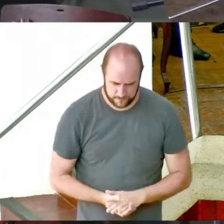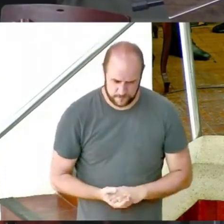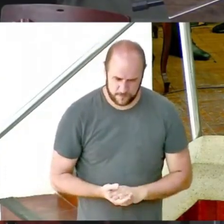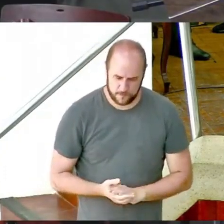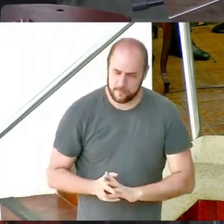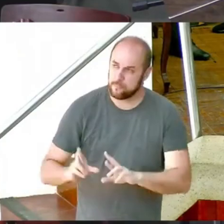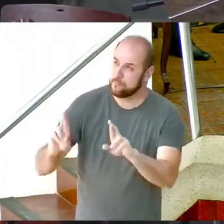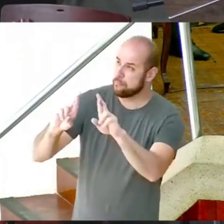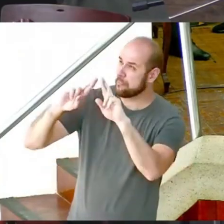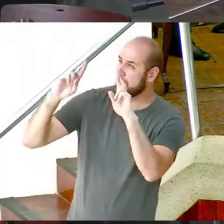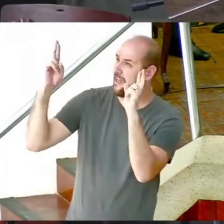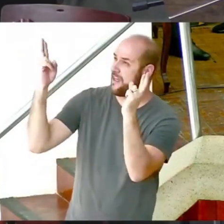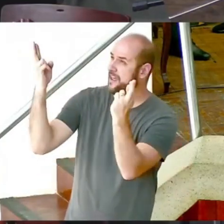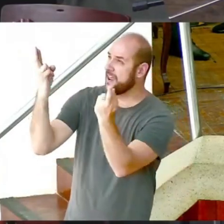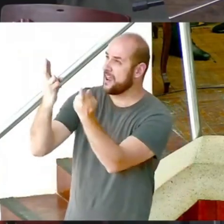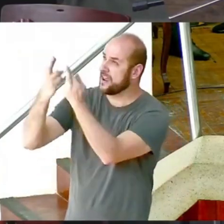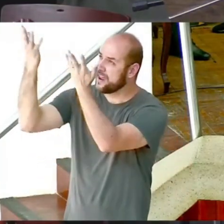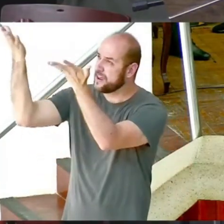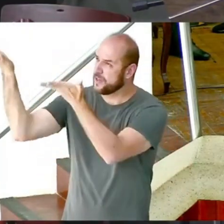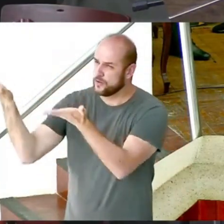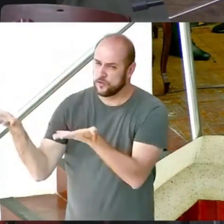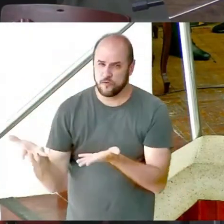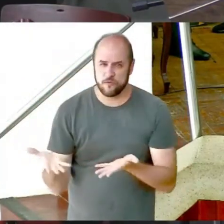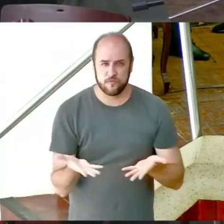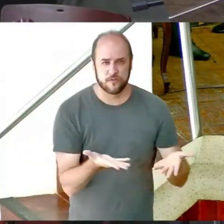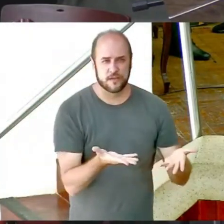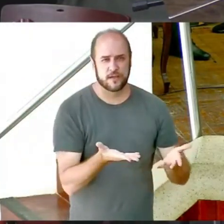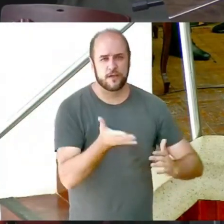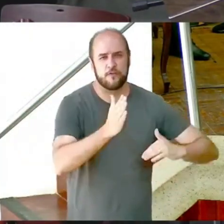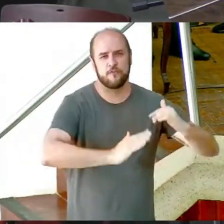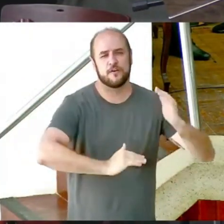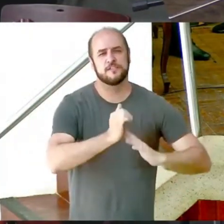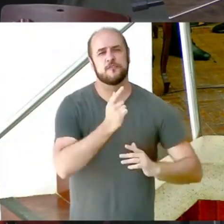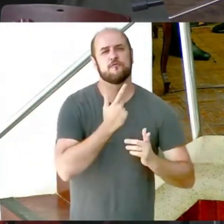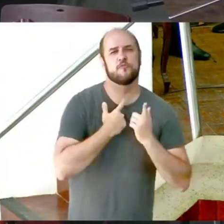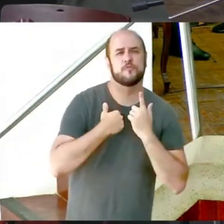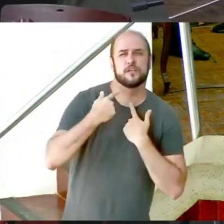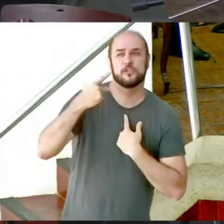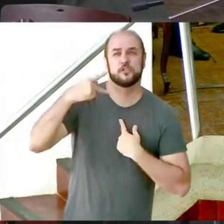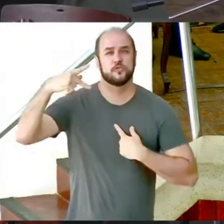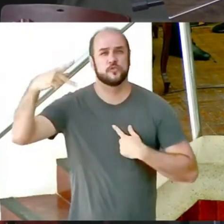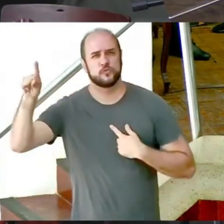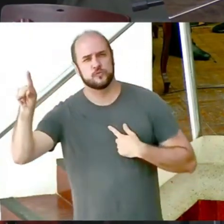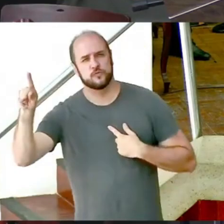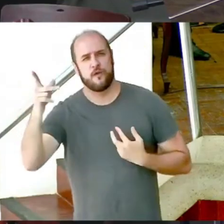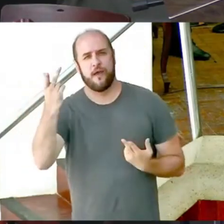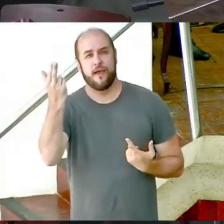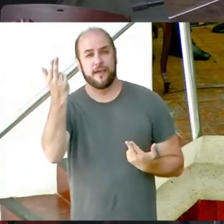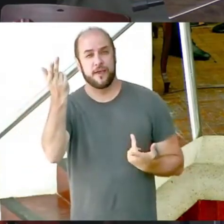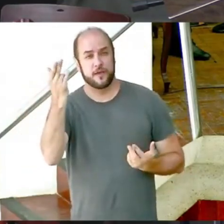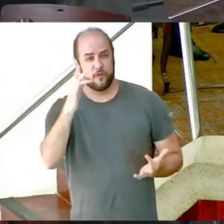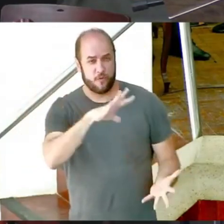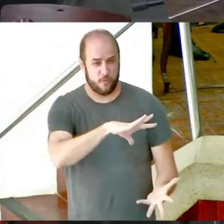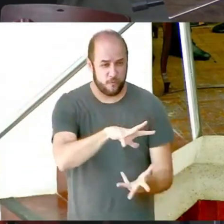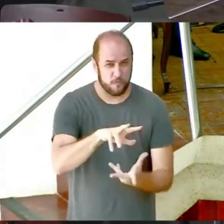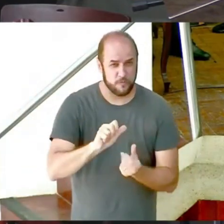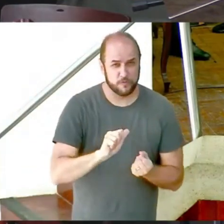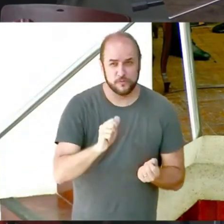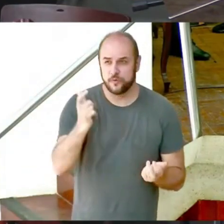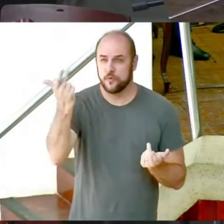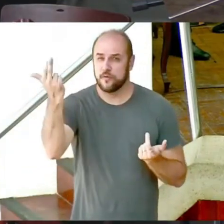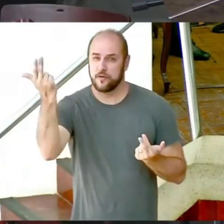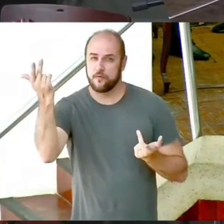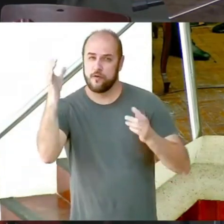Venha o teu reino, faça-se a tua vontade, assim na terra como